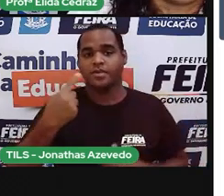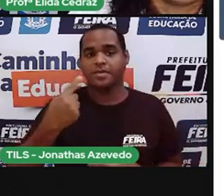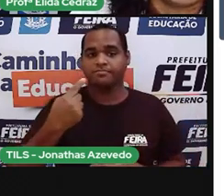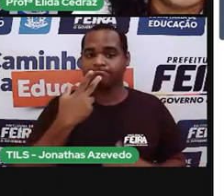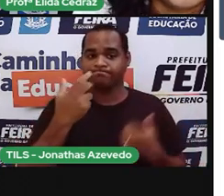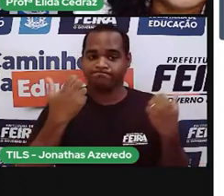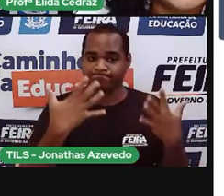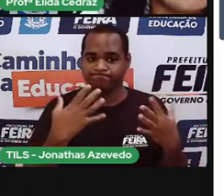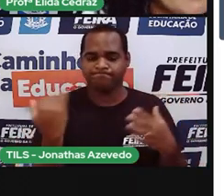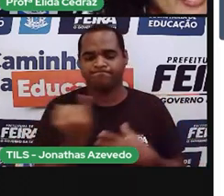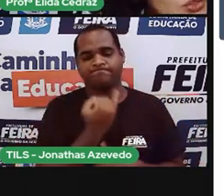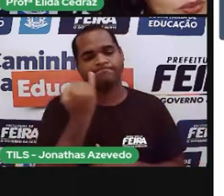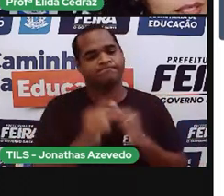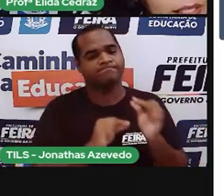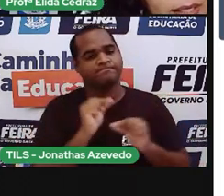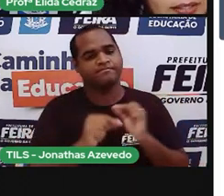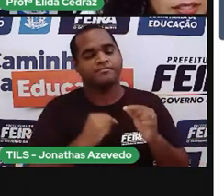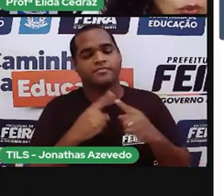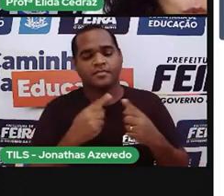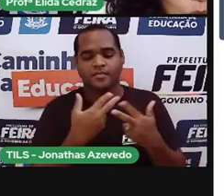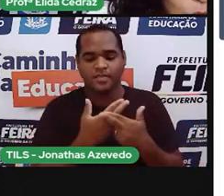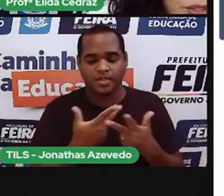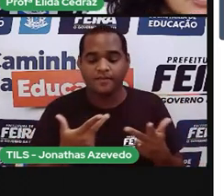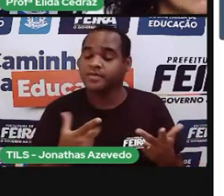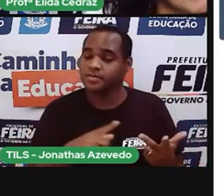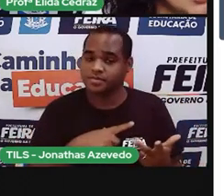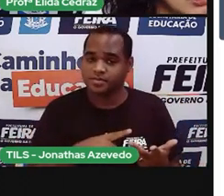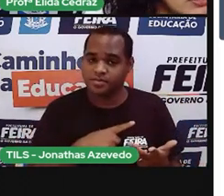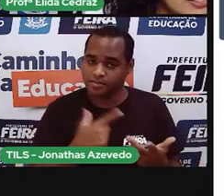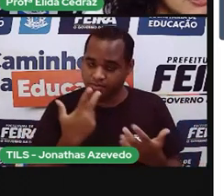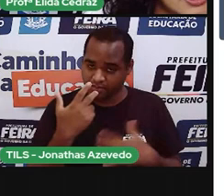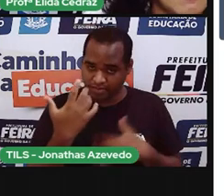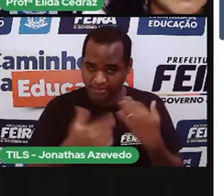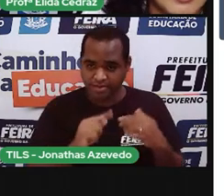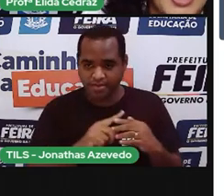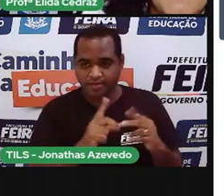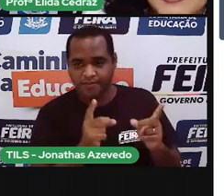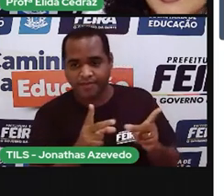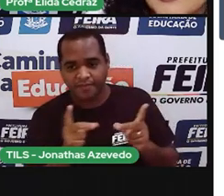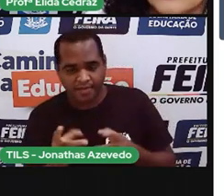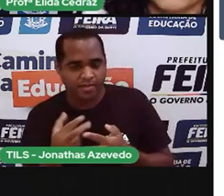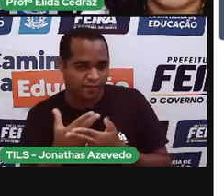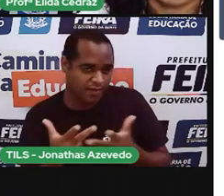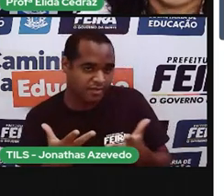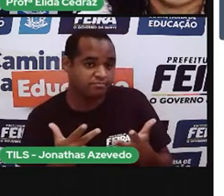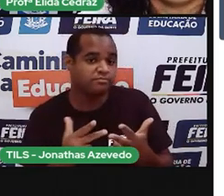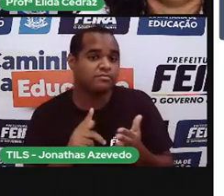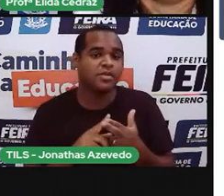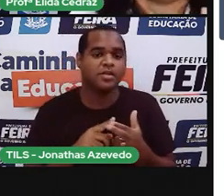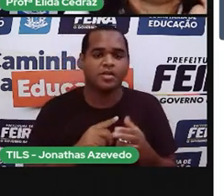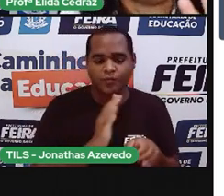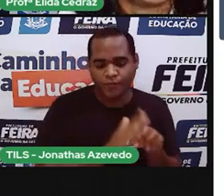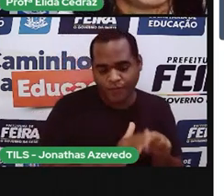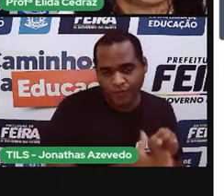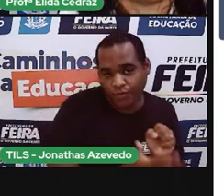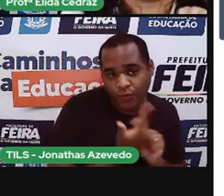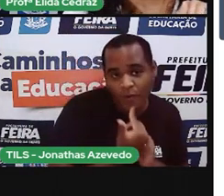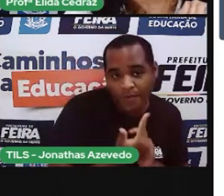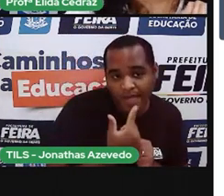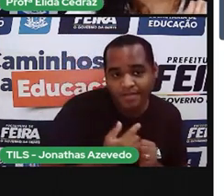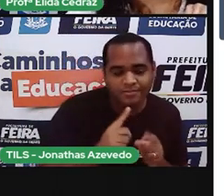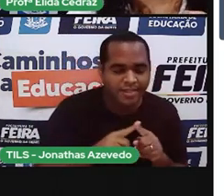livres. Na maioria, todas são vendidas assim. A bacia do tomate, a bacia